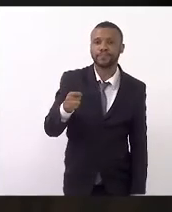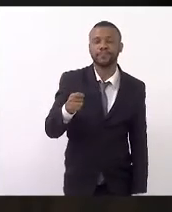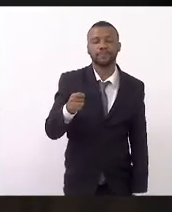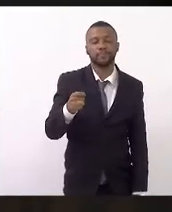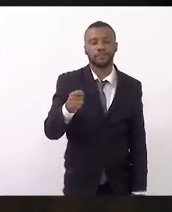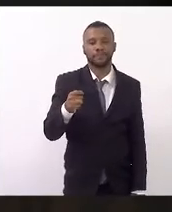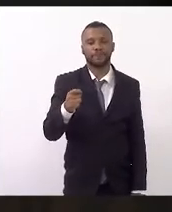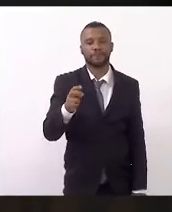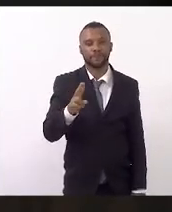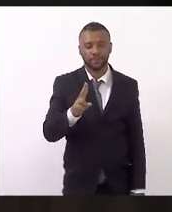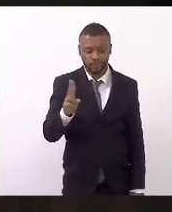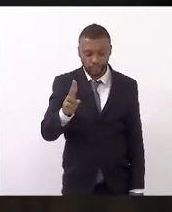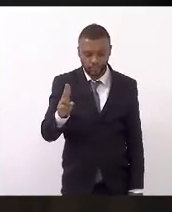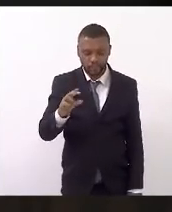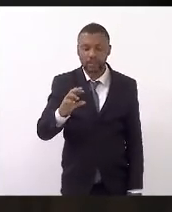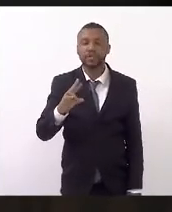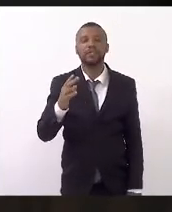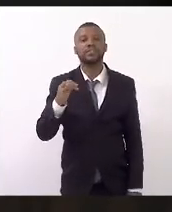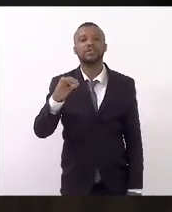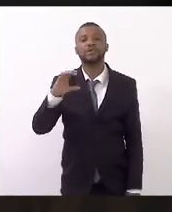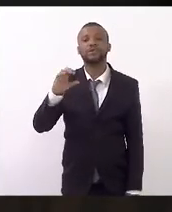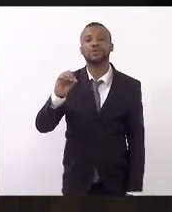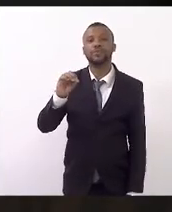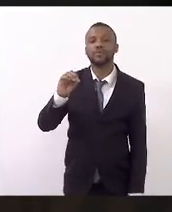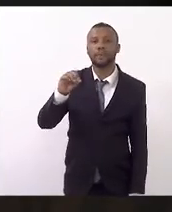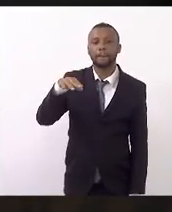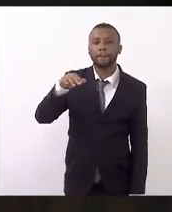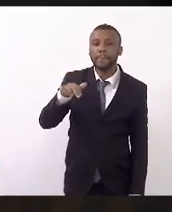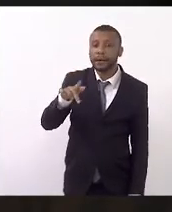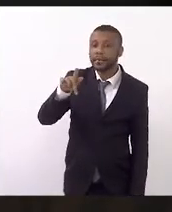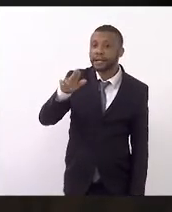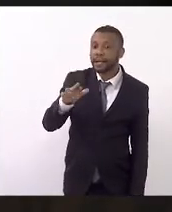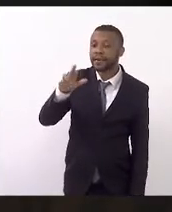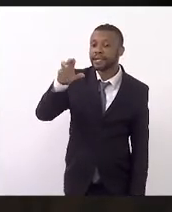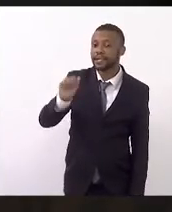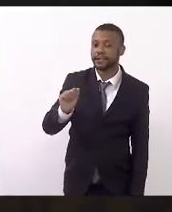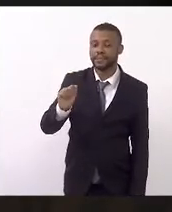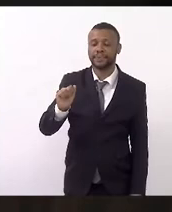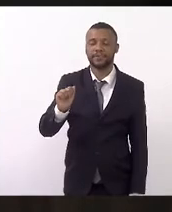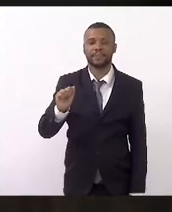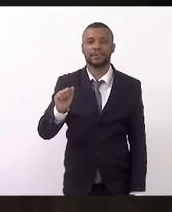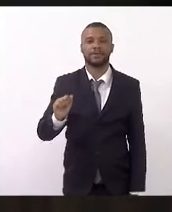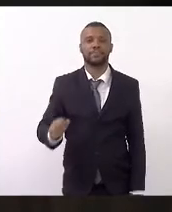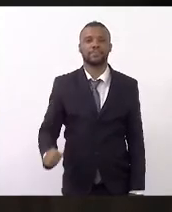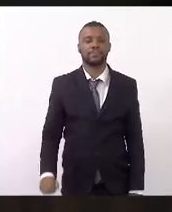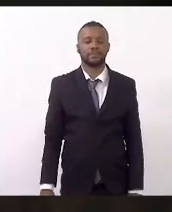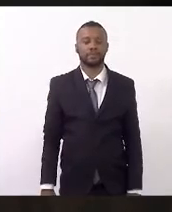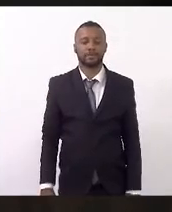deputado Chiquinho da Mangueira, deputado Chiquinho da Mangueira,